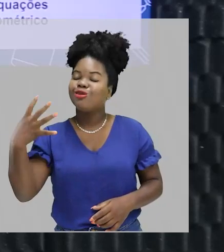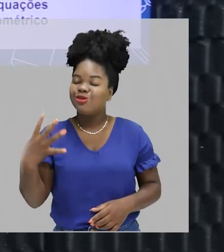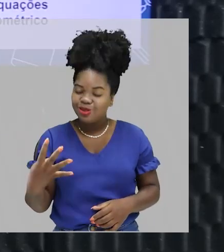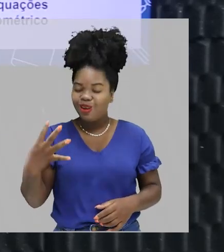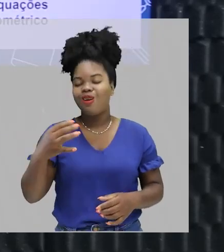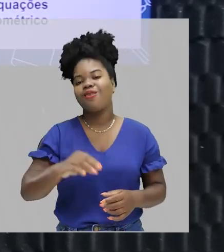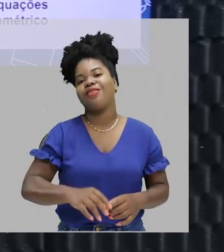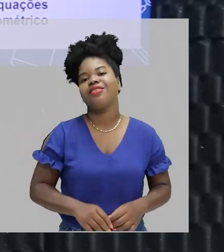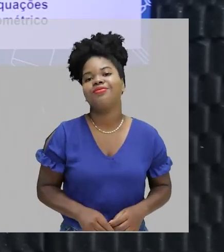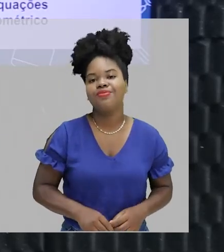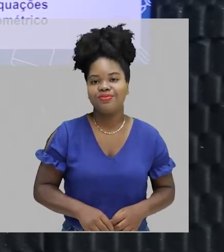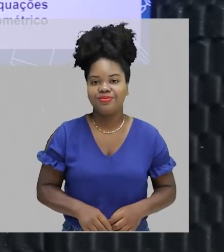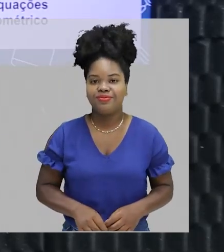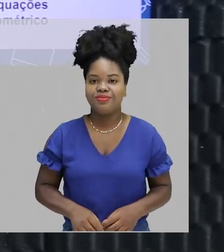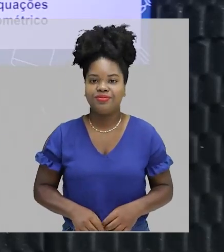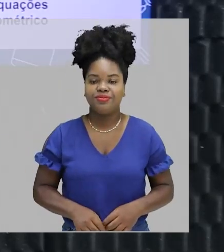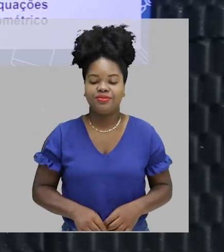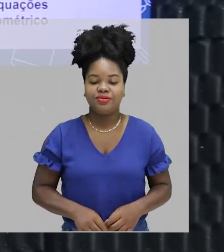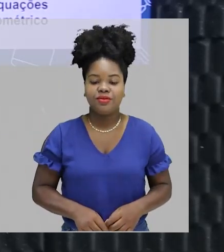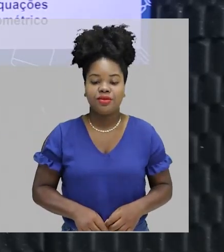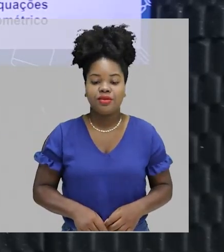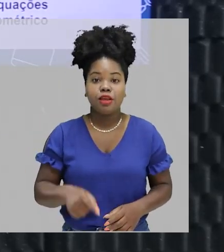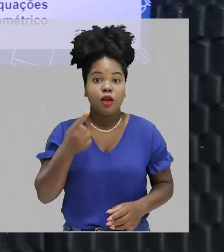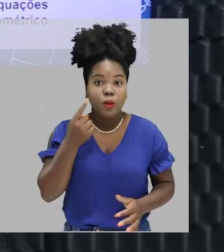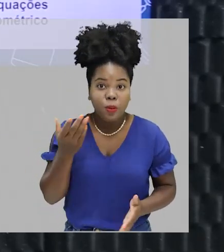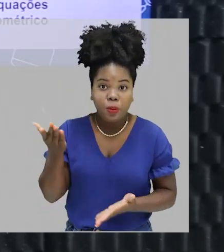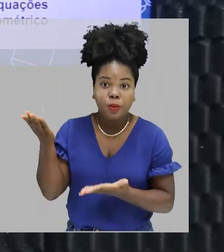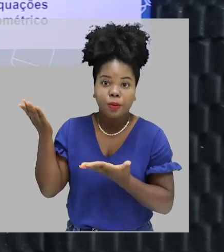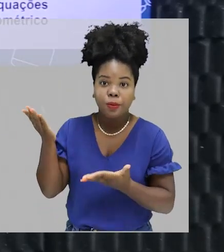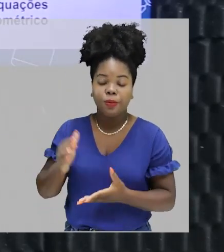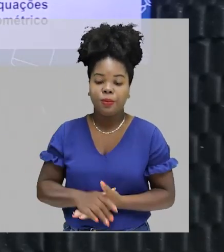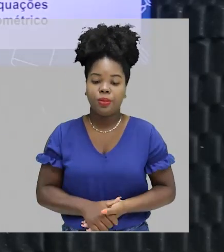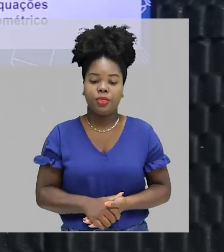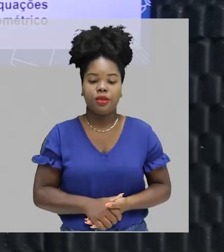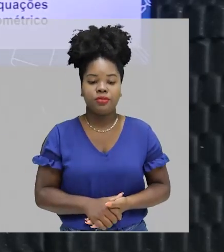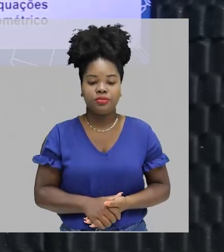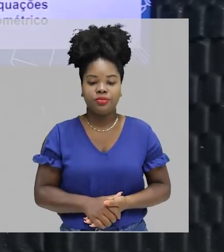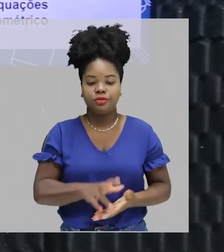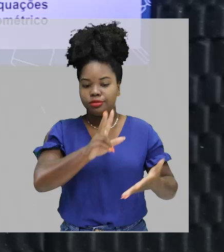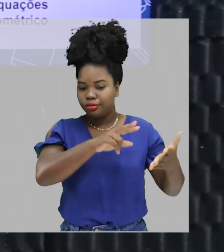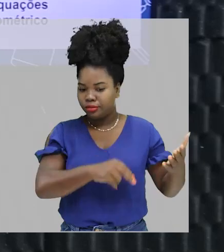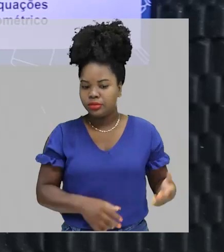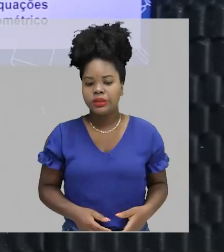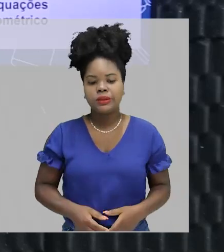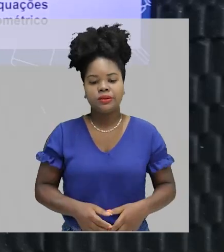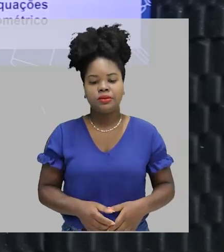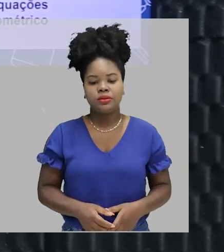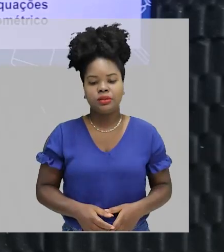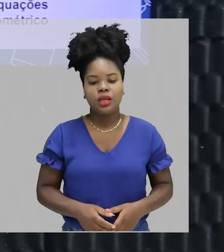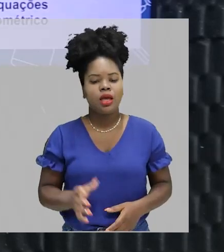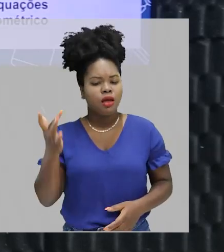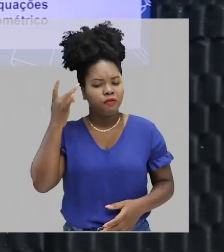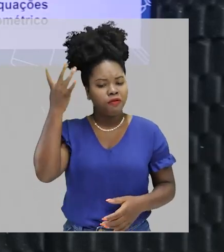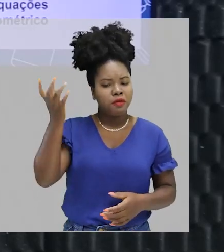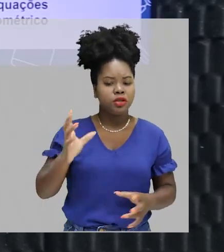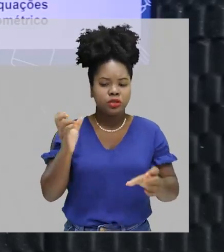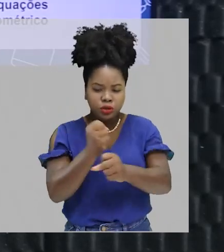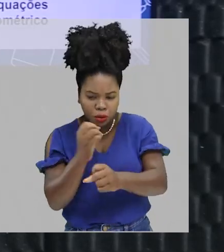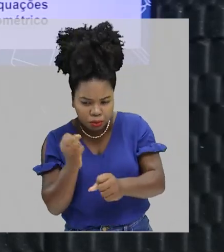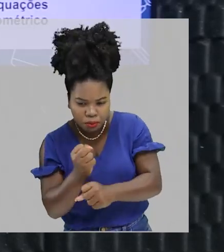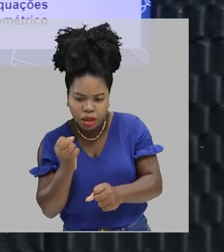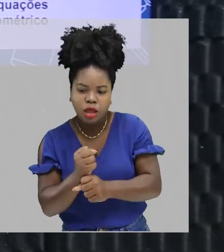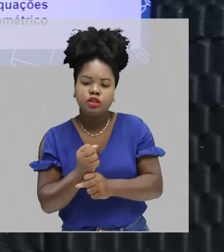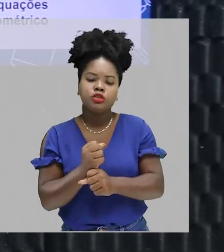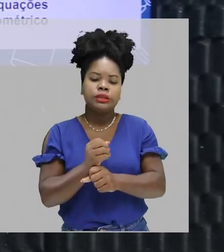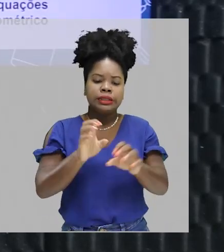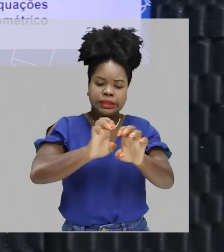ácido sulfúrico. Olha só o que nós destacamos aqui. É muito prático somar